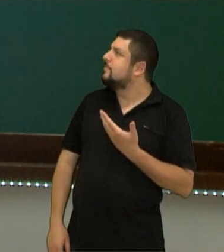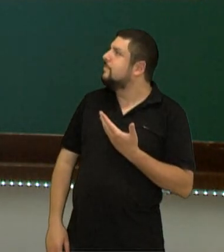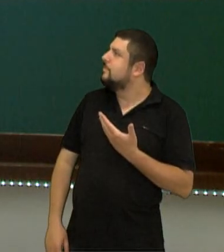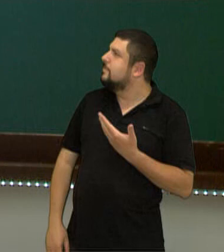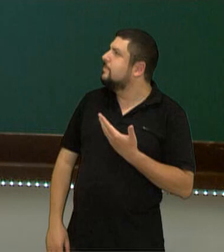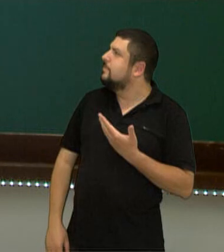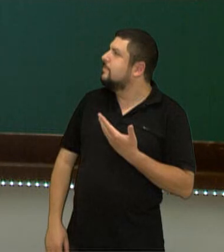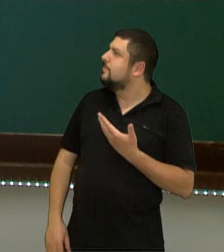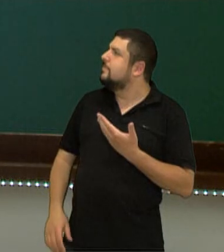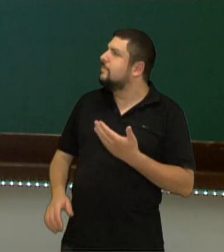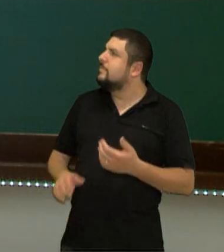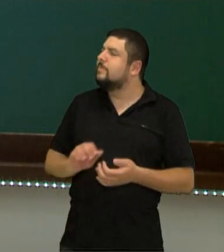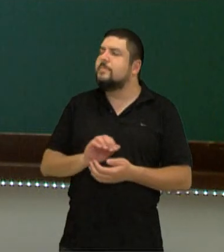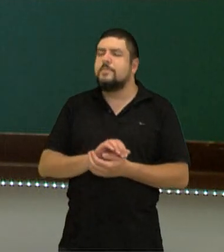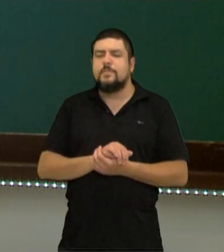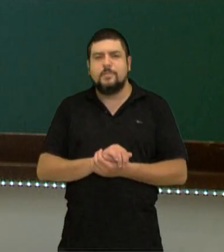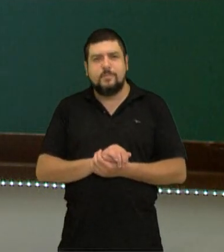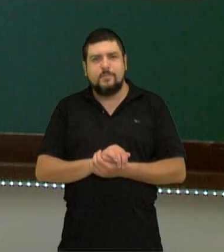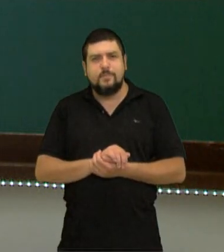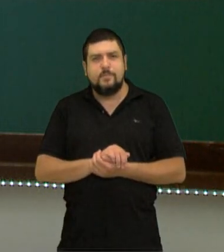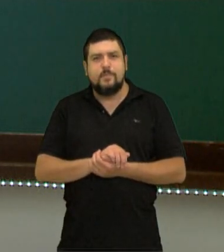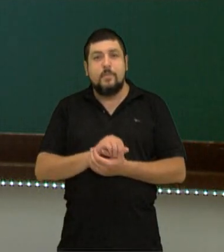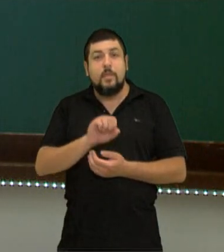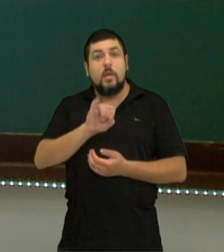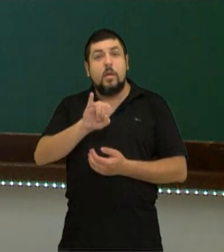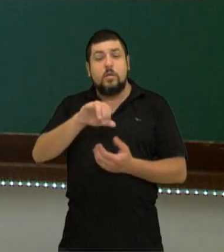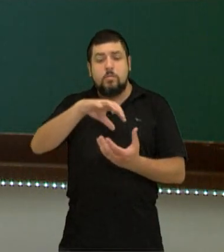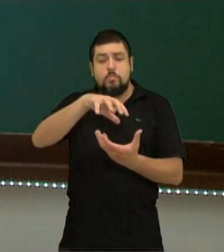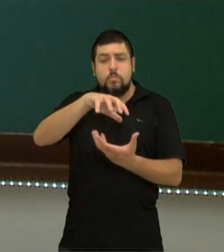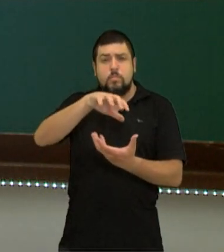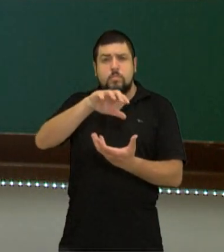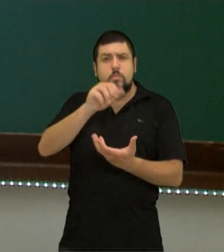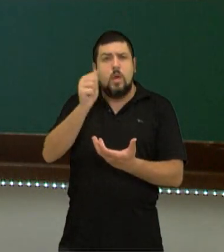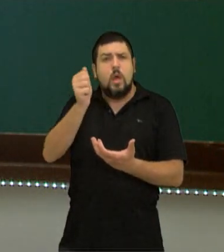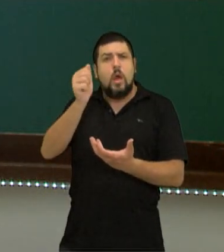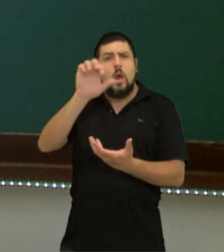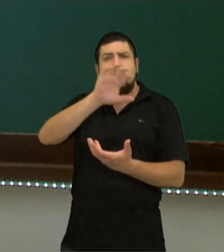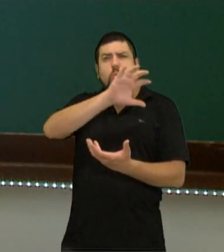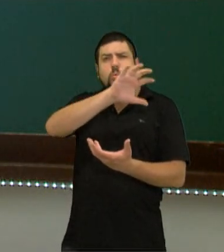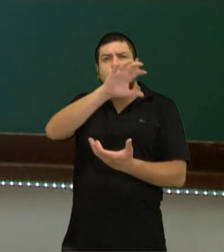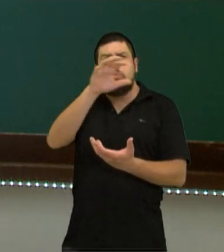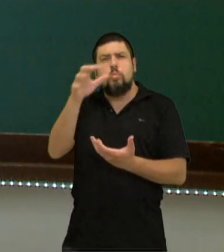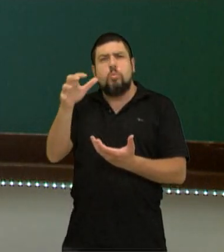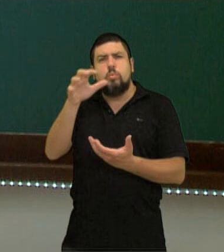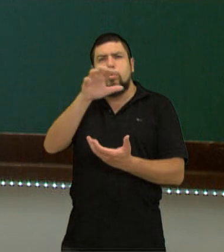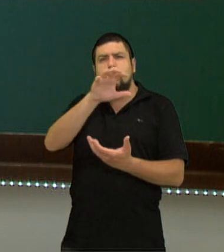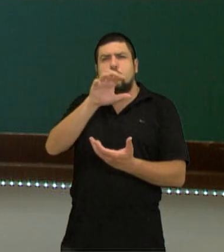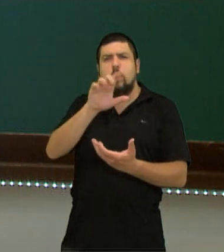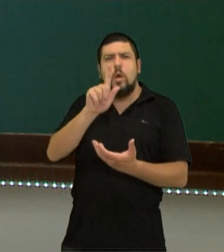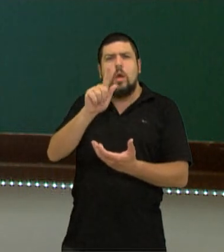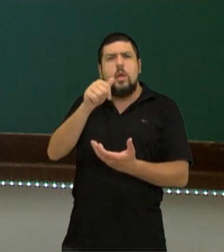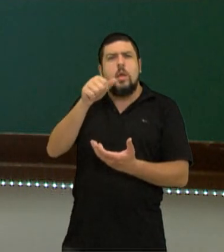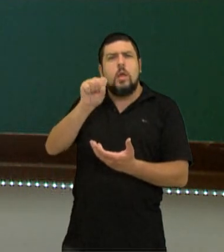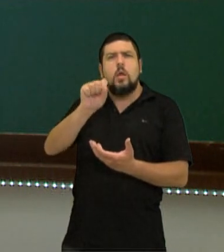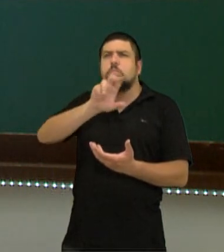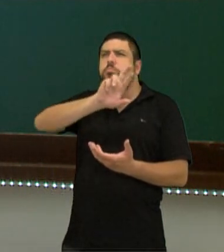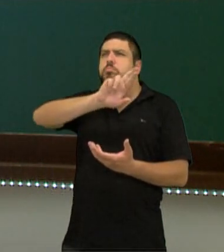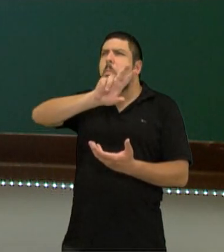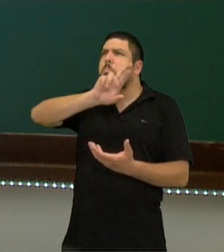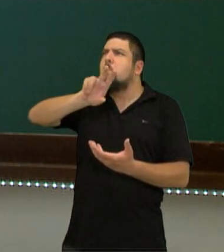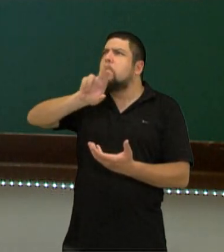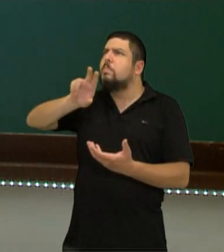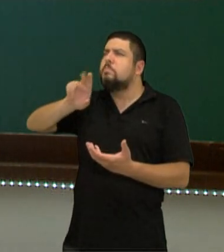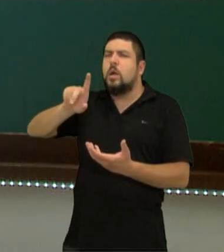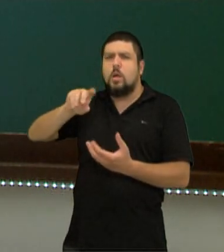vocês. Se a atmosfera é formada por diferentes gases, podemos considerá-la uma